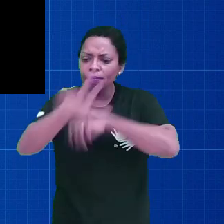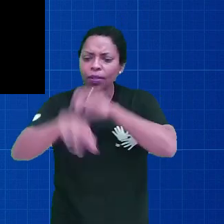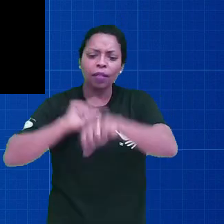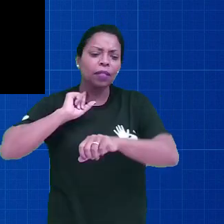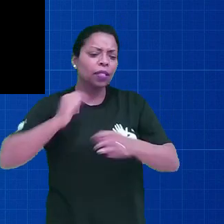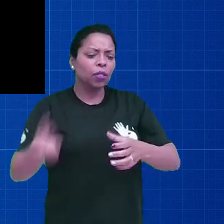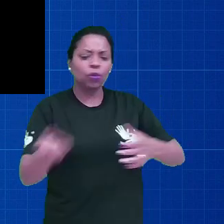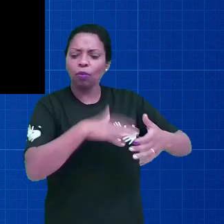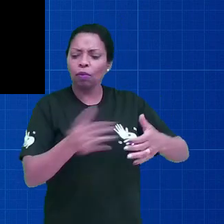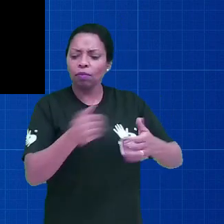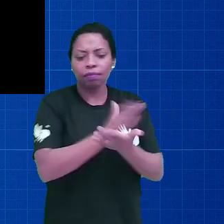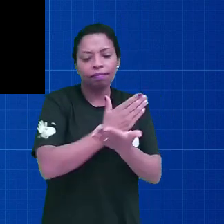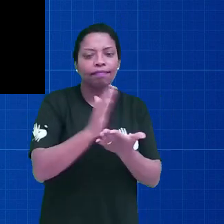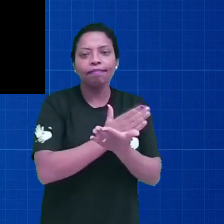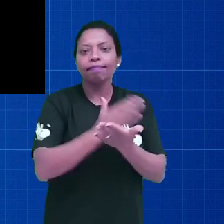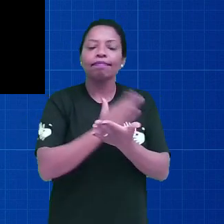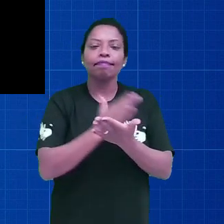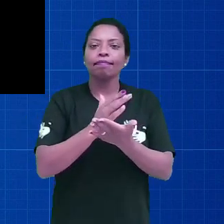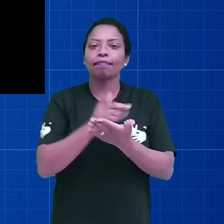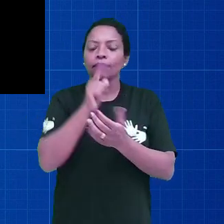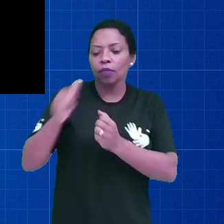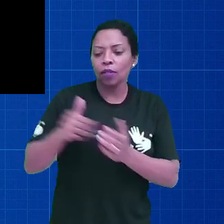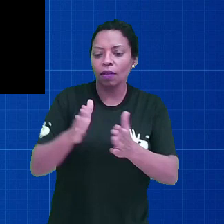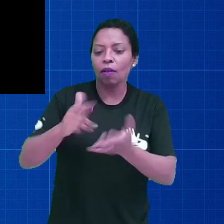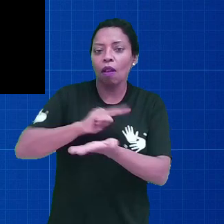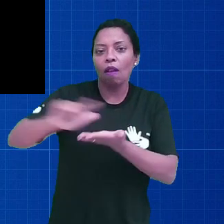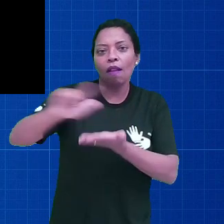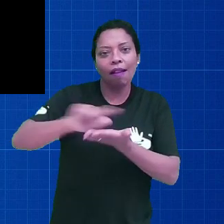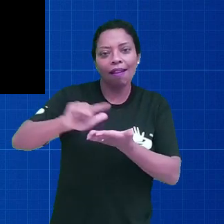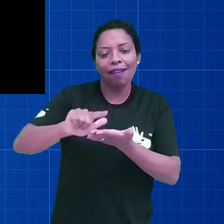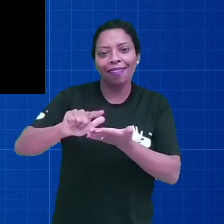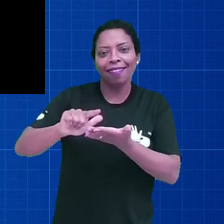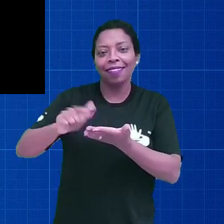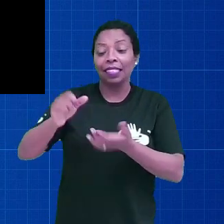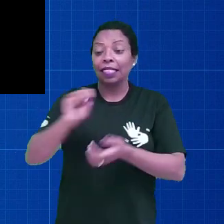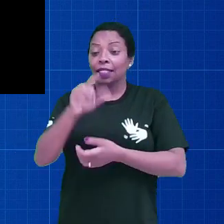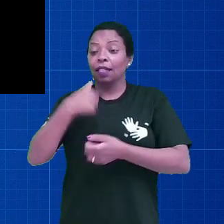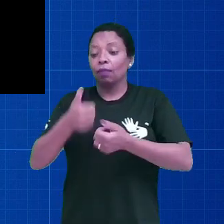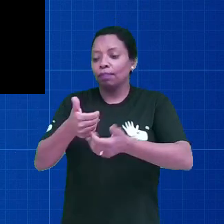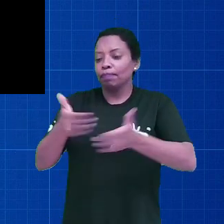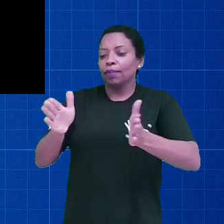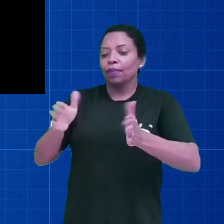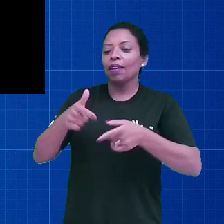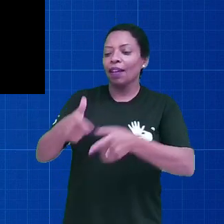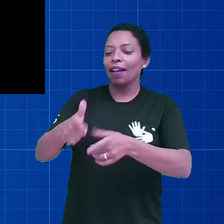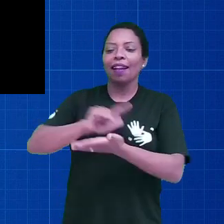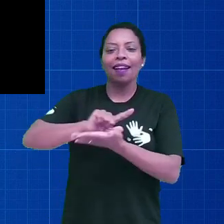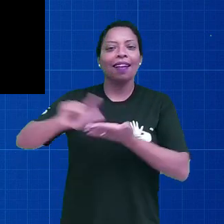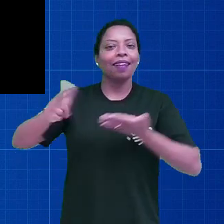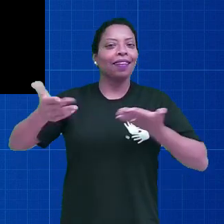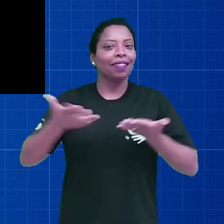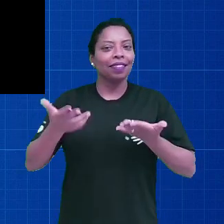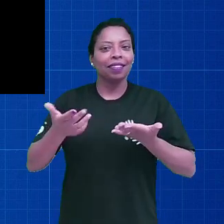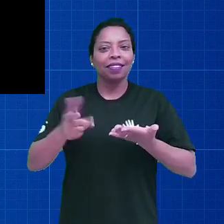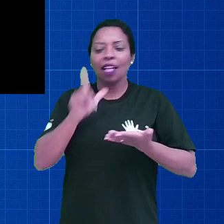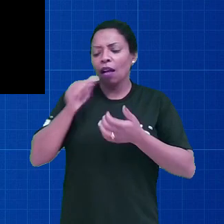aqueles rios foram canalizados antigamente, se eu abro, né, se eu exponho novamente aquele